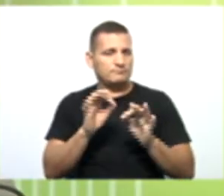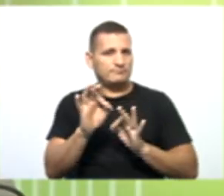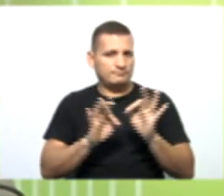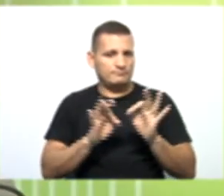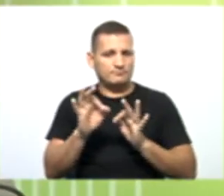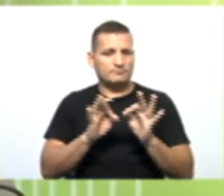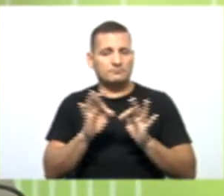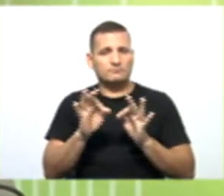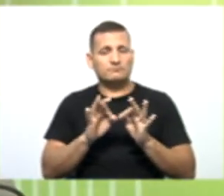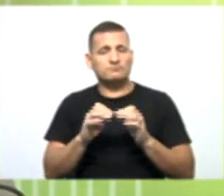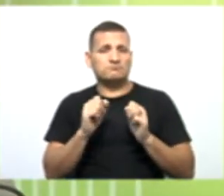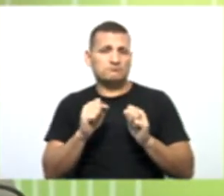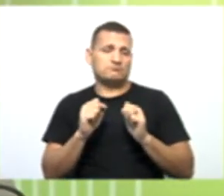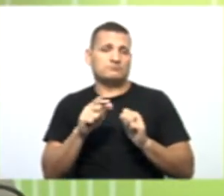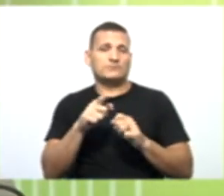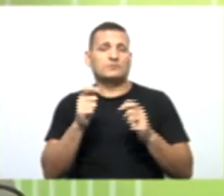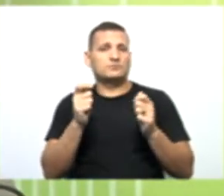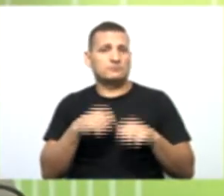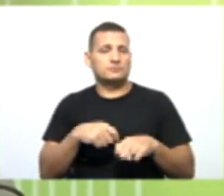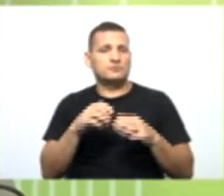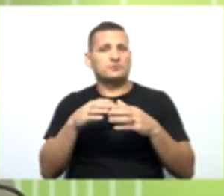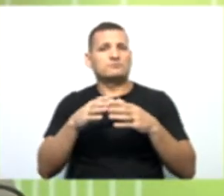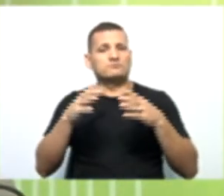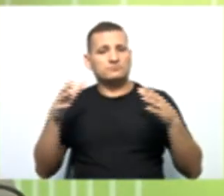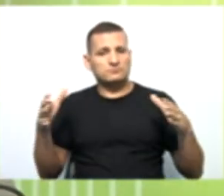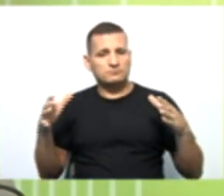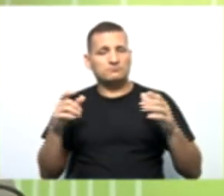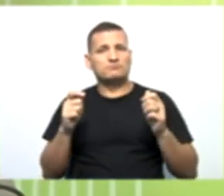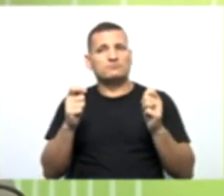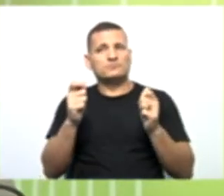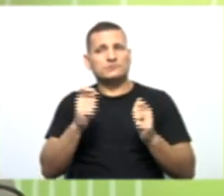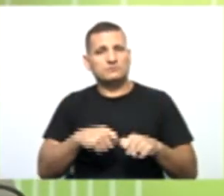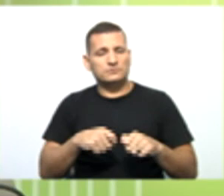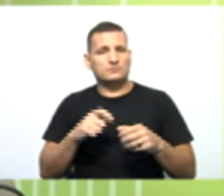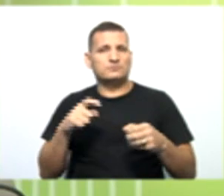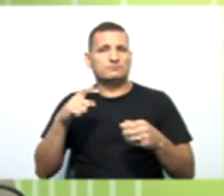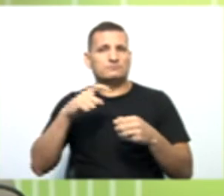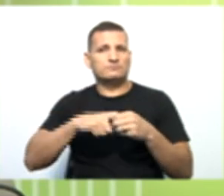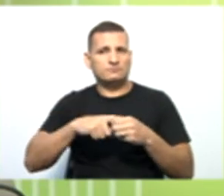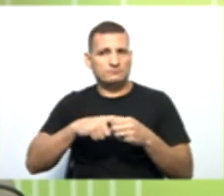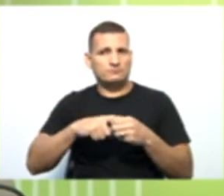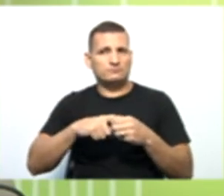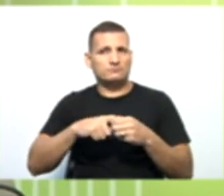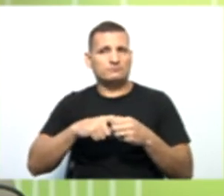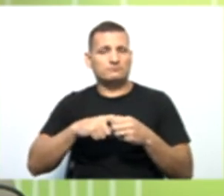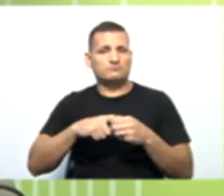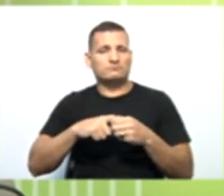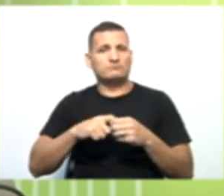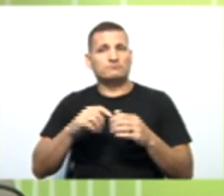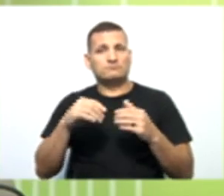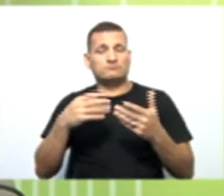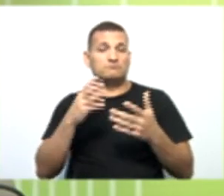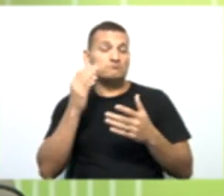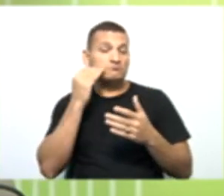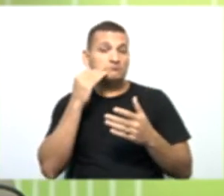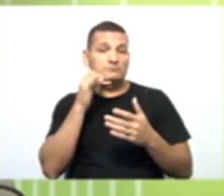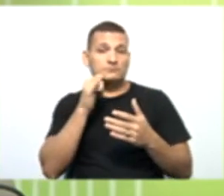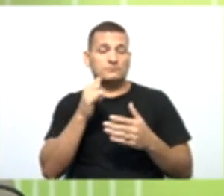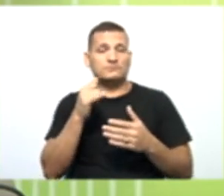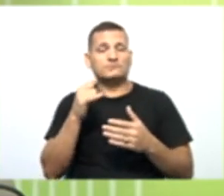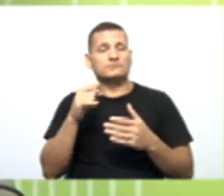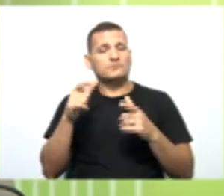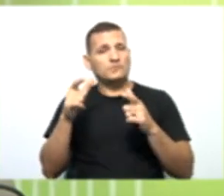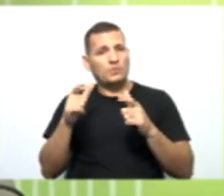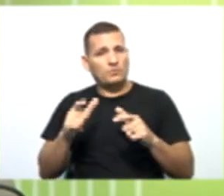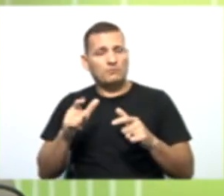como possibilidade de expansão, possibilidade de parcerias, né? Então, preveja se há um arranjo produtivo